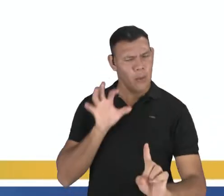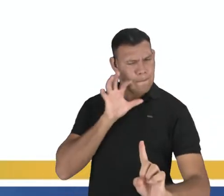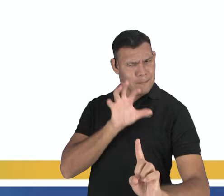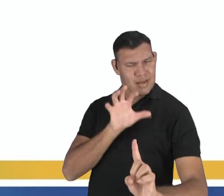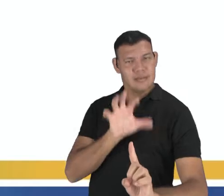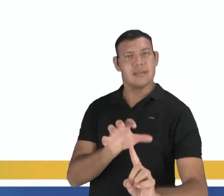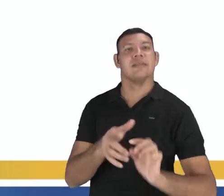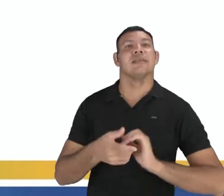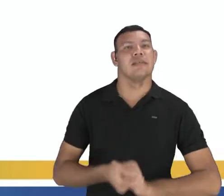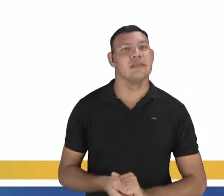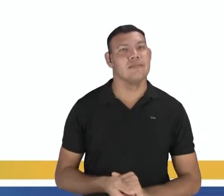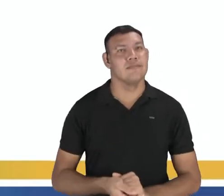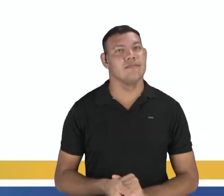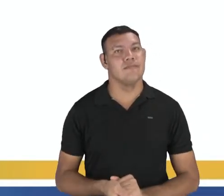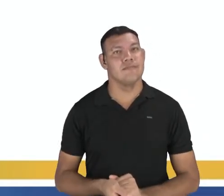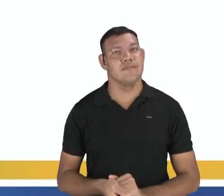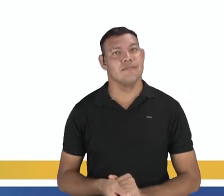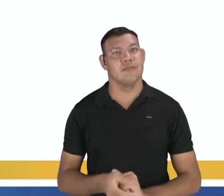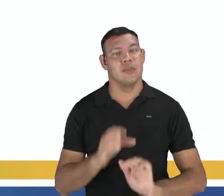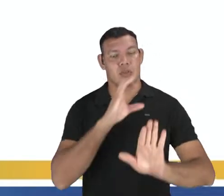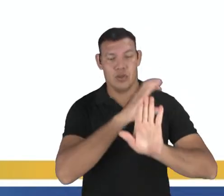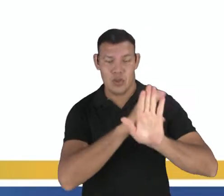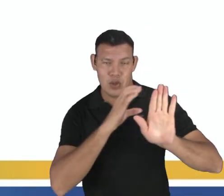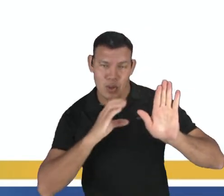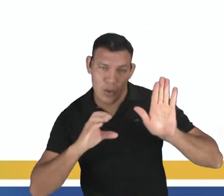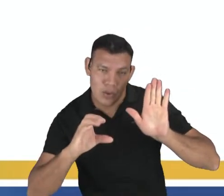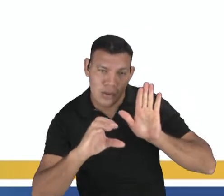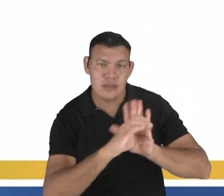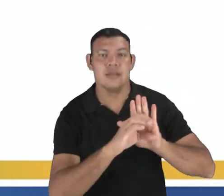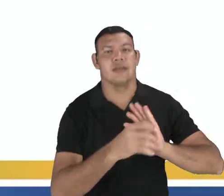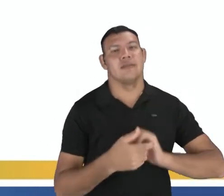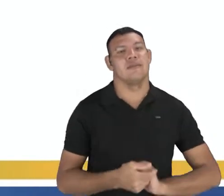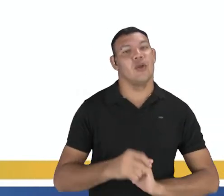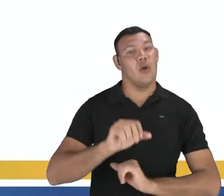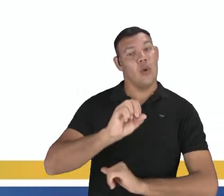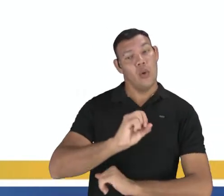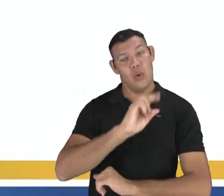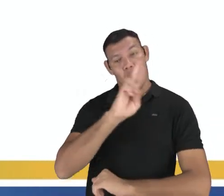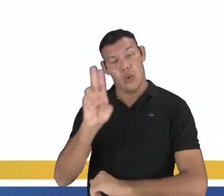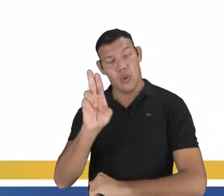tentando te convencer, nós vamos ter a função conativa ou